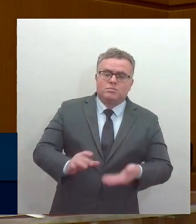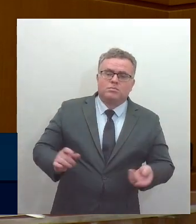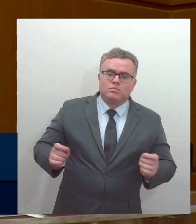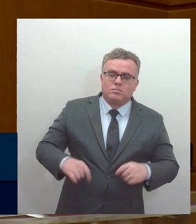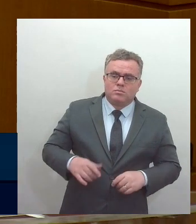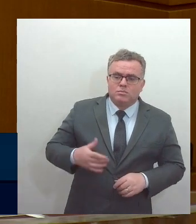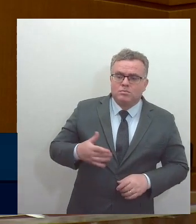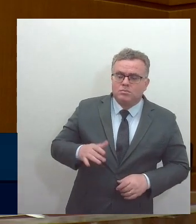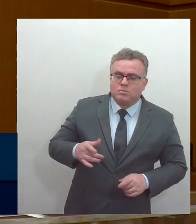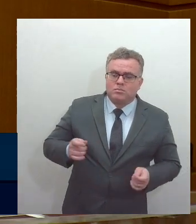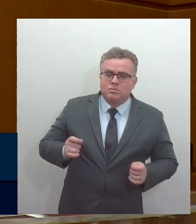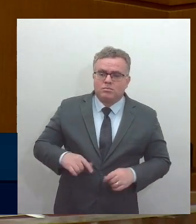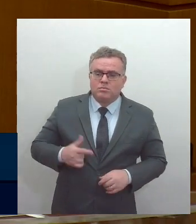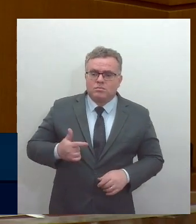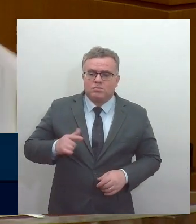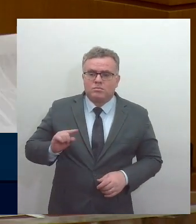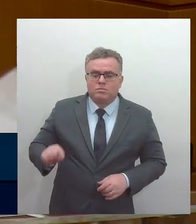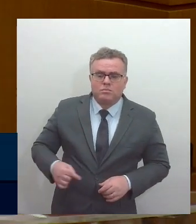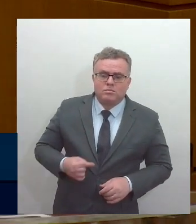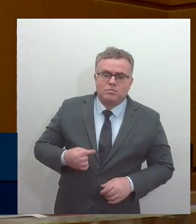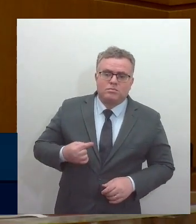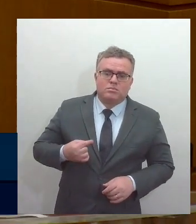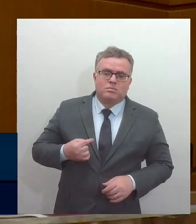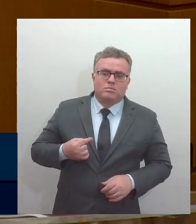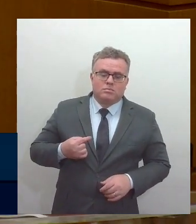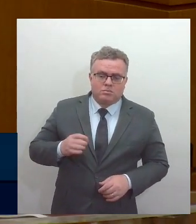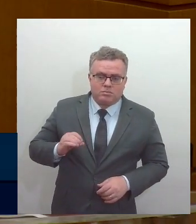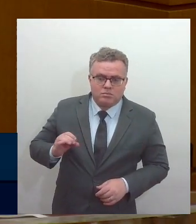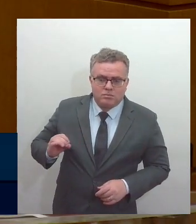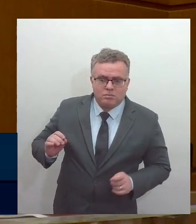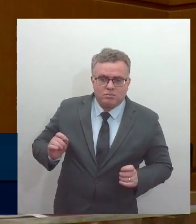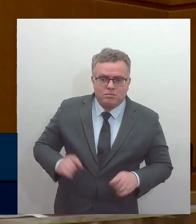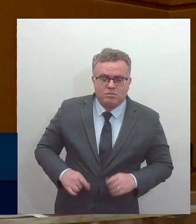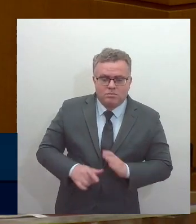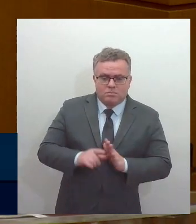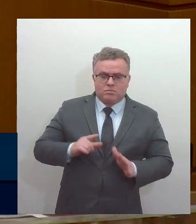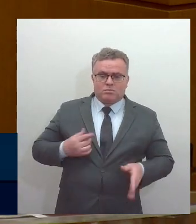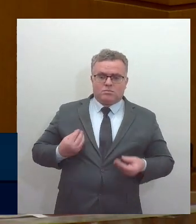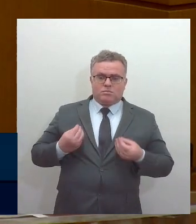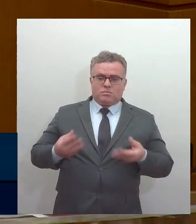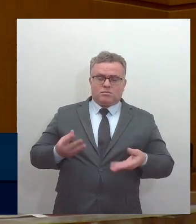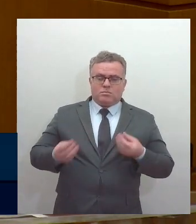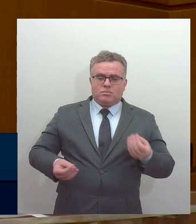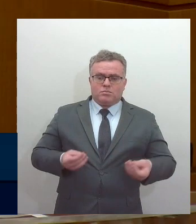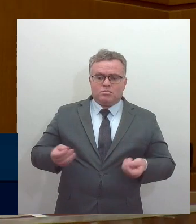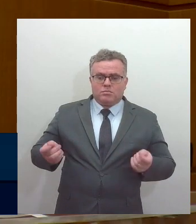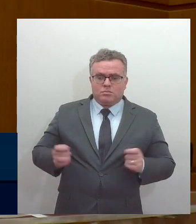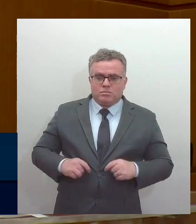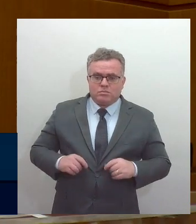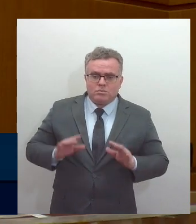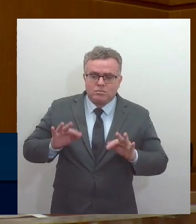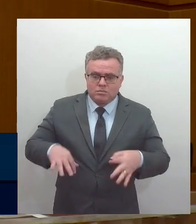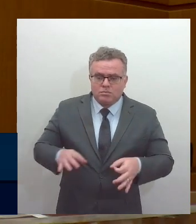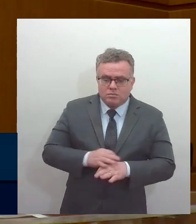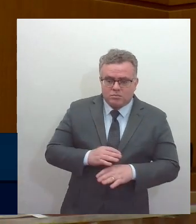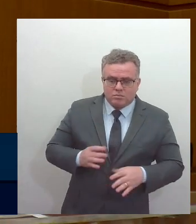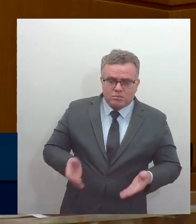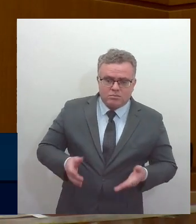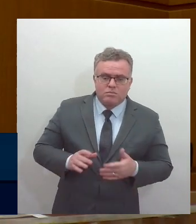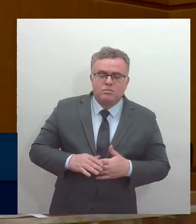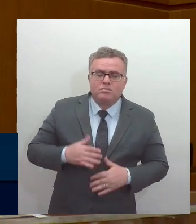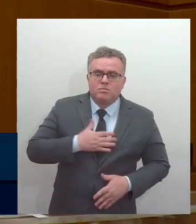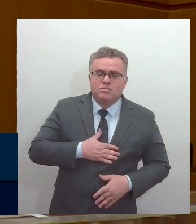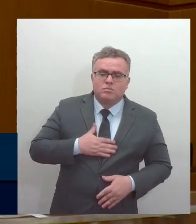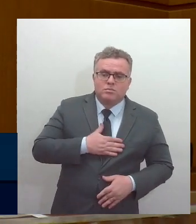R$ 2,5 milhões, sendo entregue antes do prazo previsto. Por fim, senhor presidente, gostaria de ressaltar dois anúncios